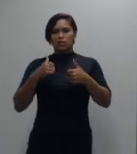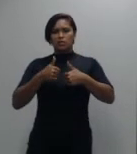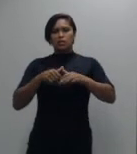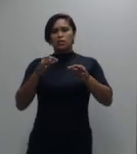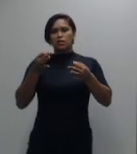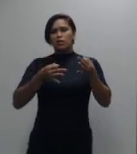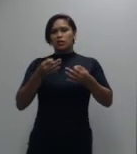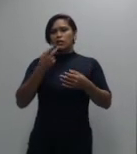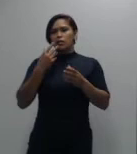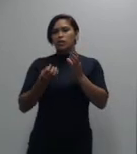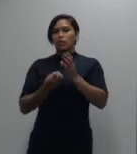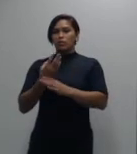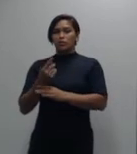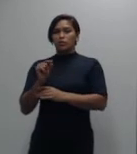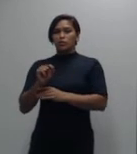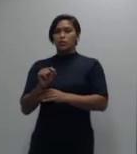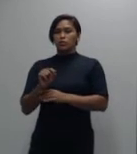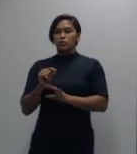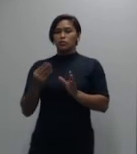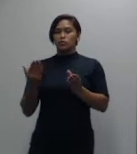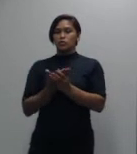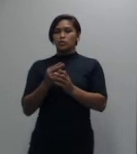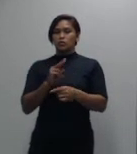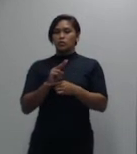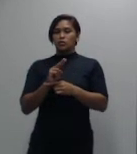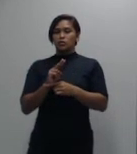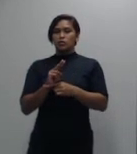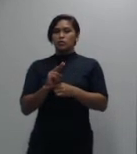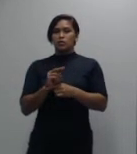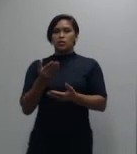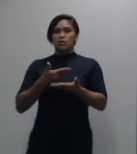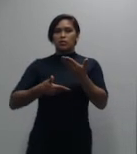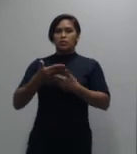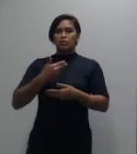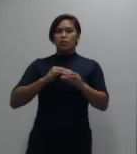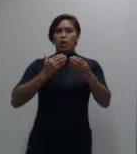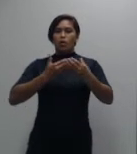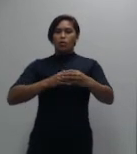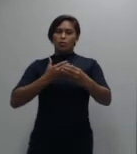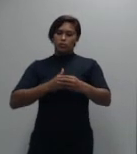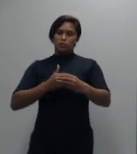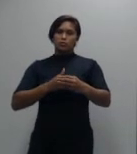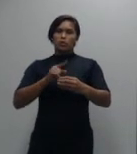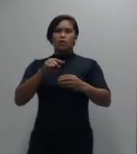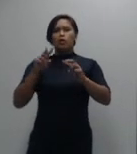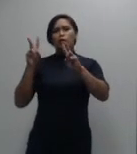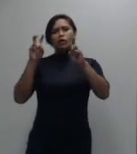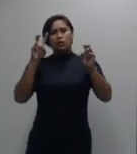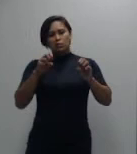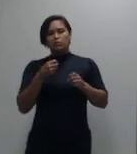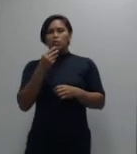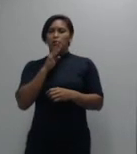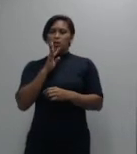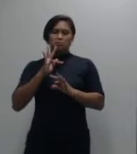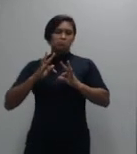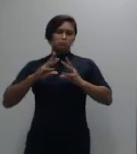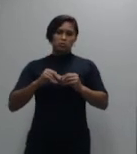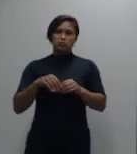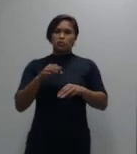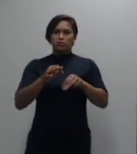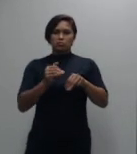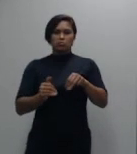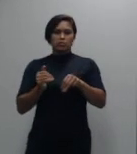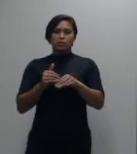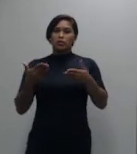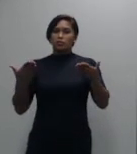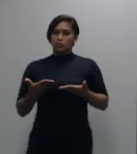na origem e o mandado de segurança originário que engorda o concurso público uma matéria eminentemente conhecido né de todos